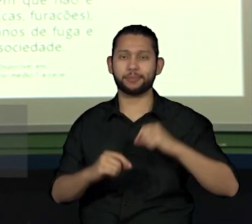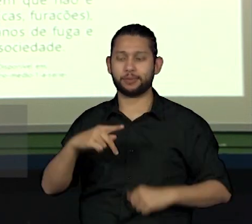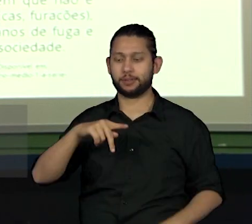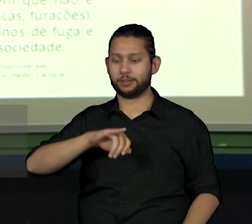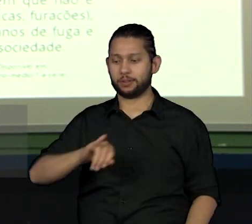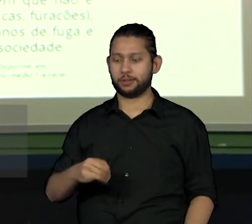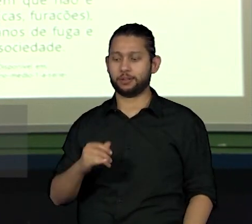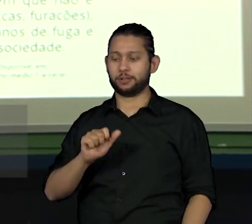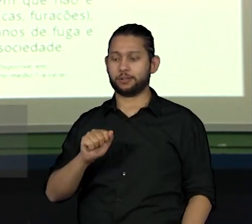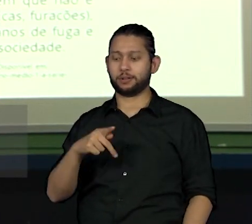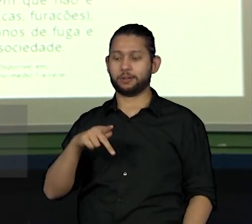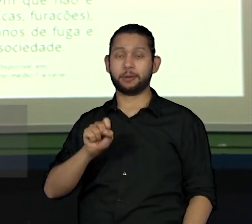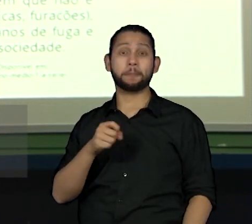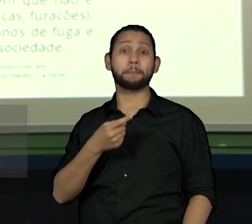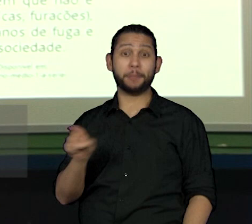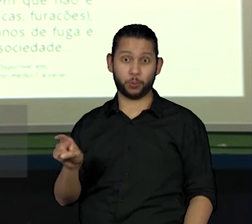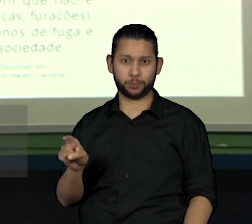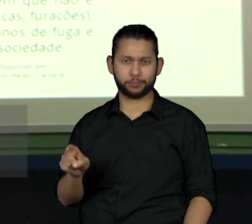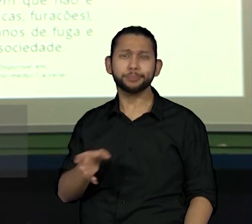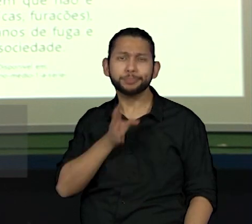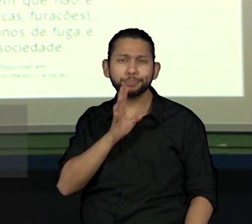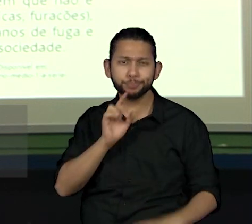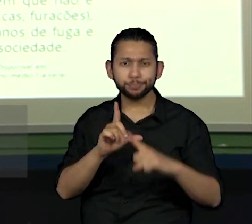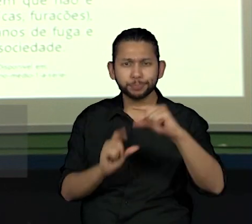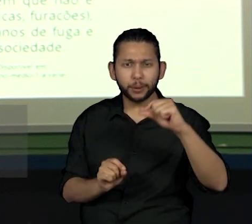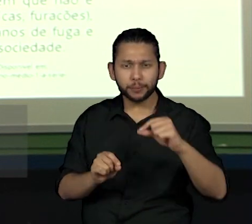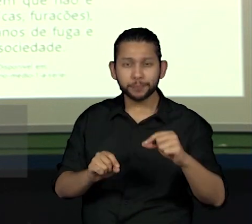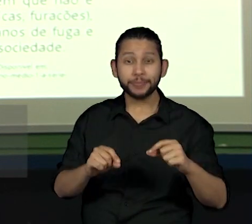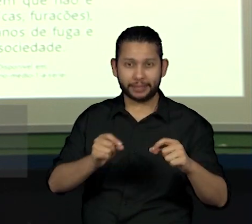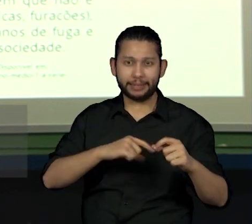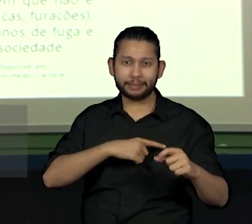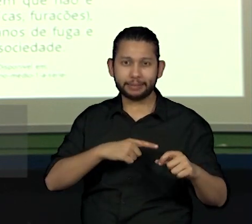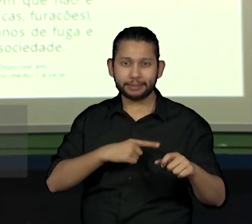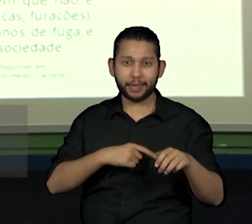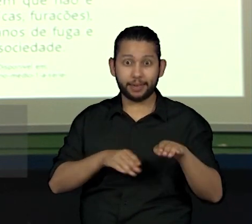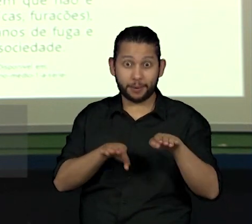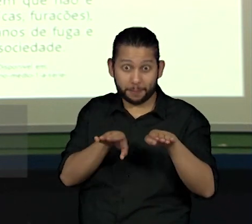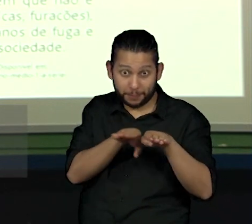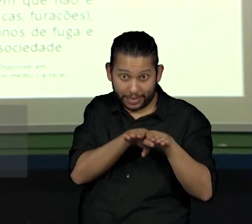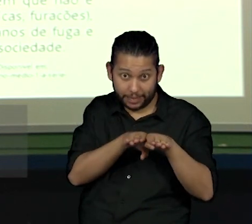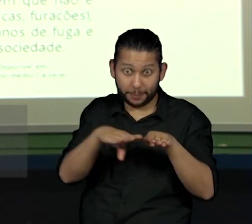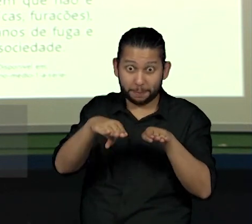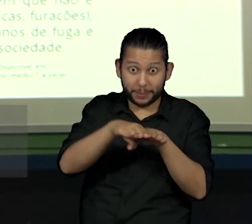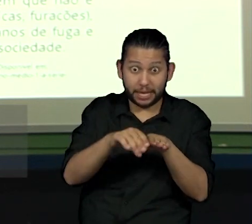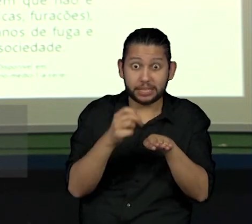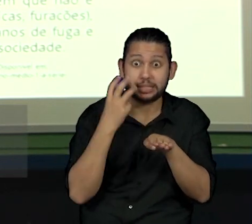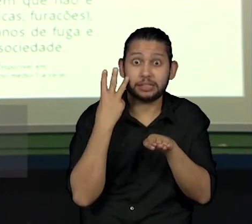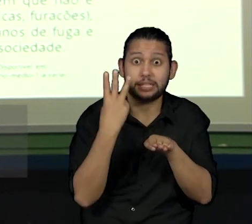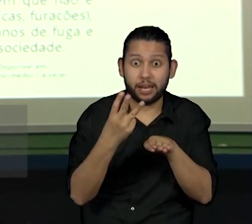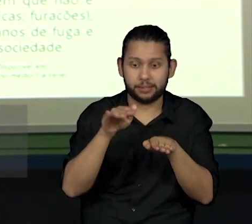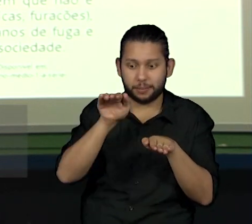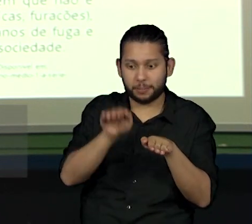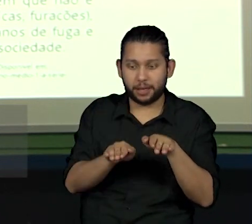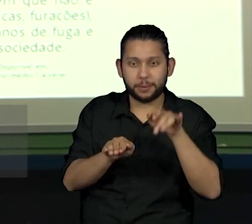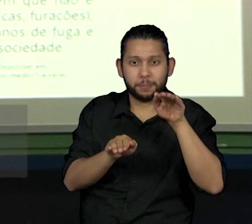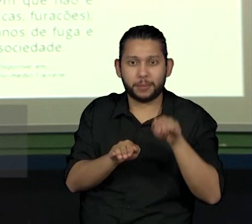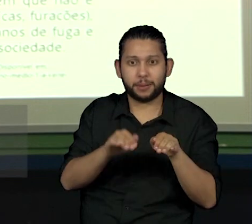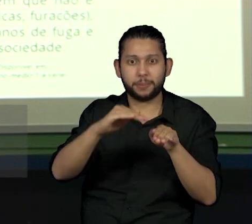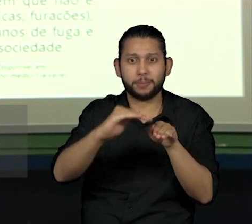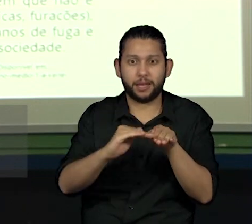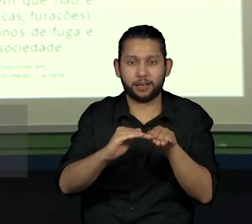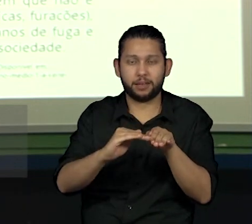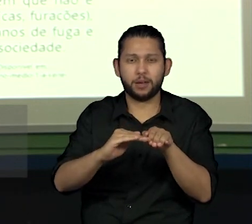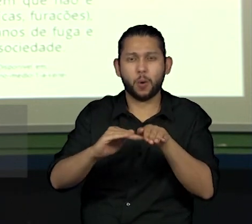área de instabilidade geológica, ele está no encontro de 3 placas tectônicas, então tem muitos vulcões no